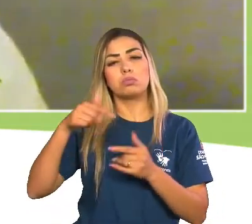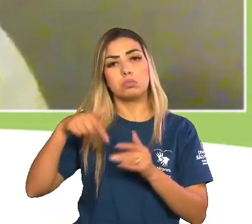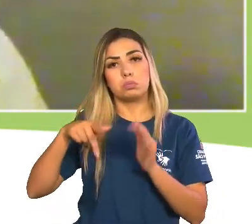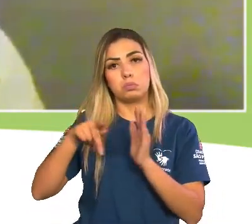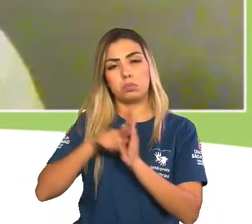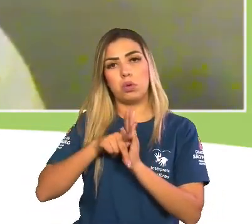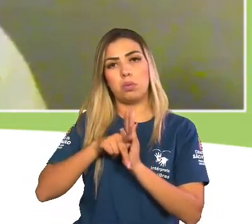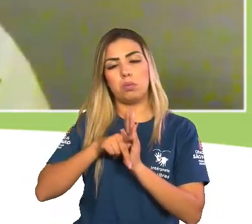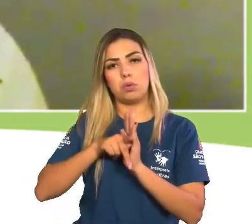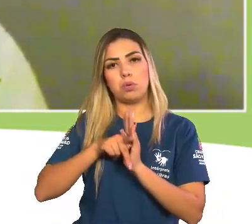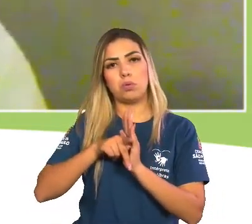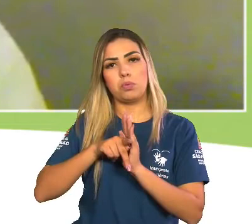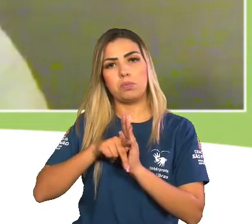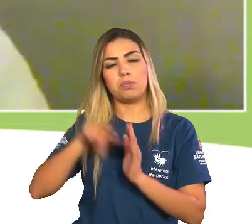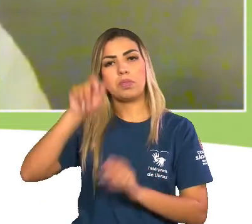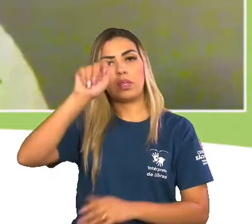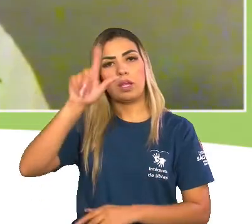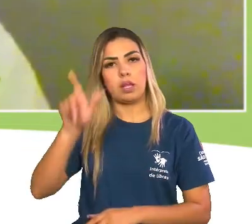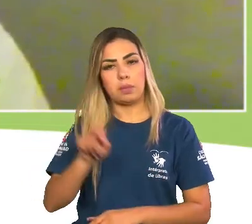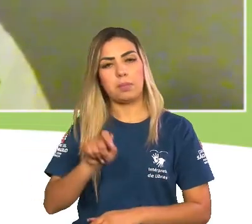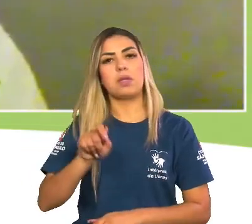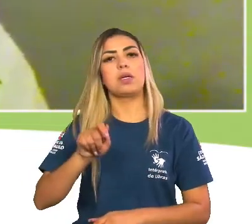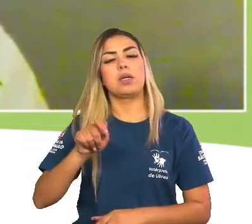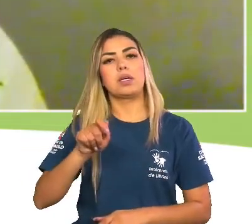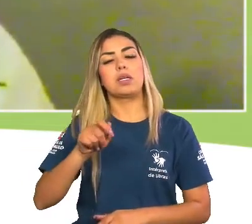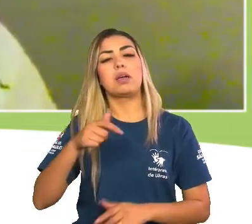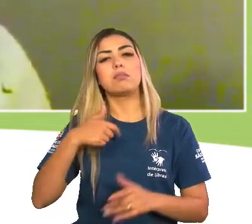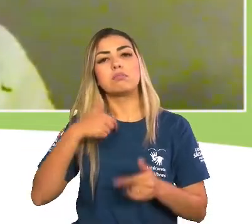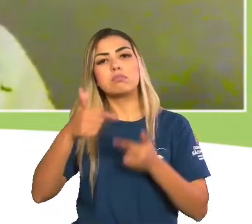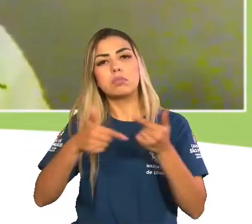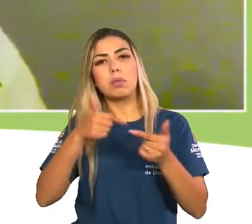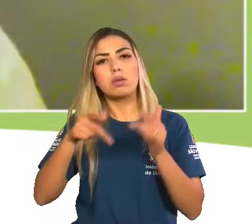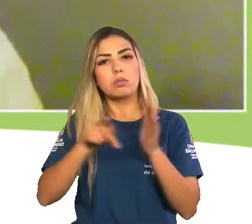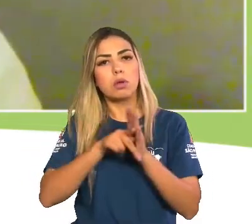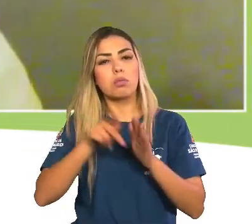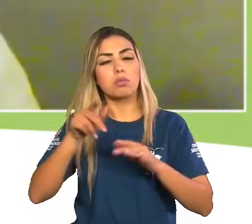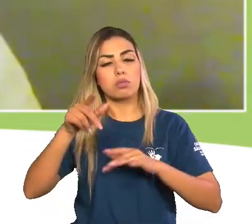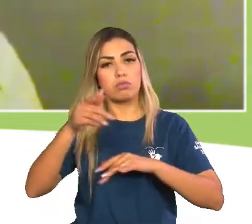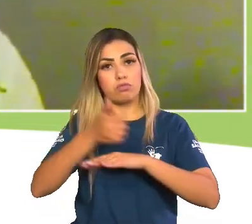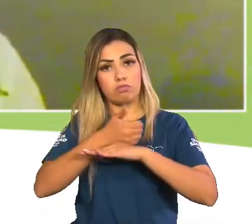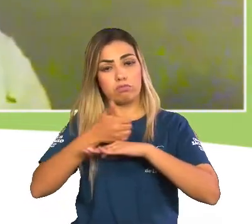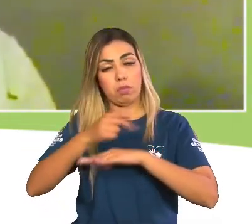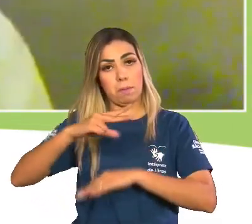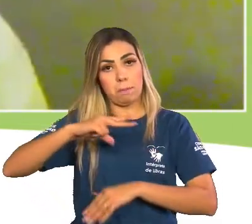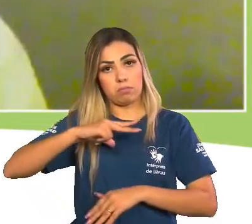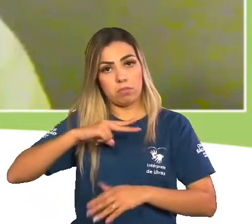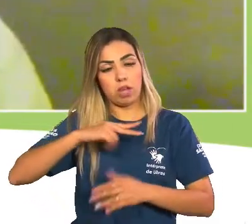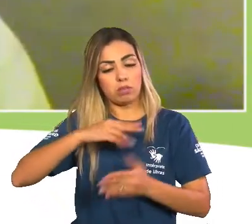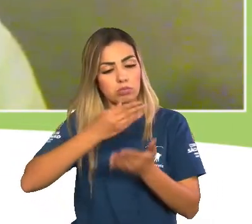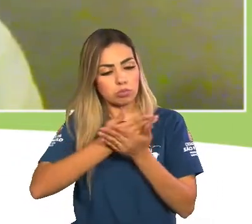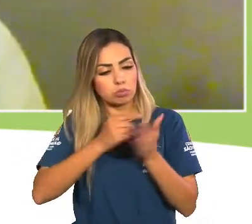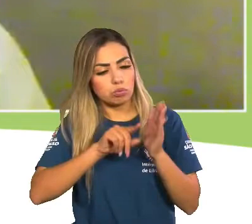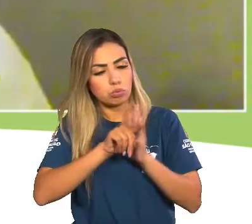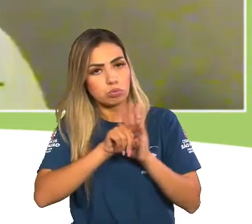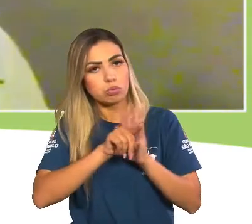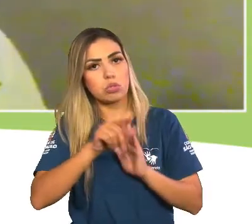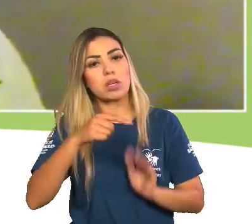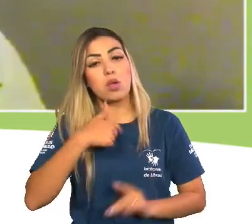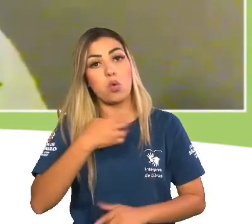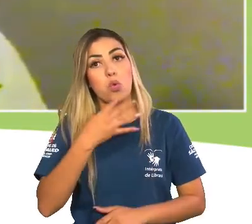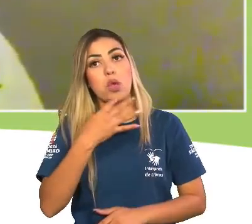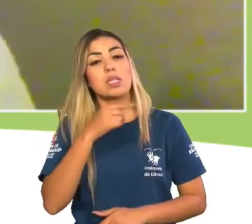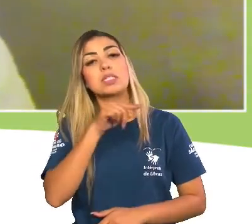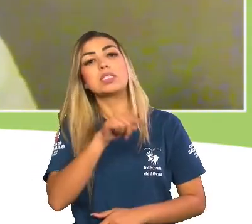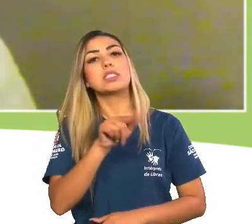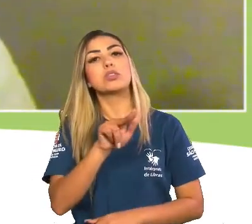Alemanha, trabalho numa companhia privada, uma farmacêutica companhia privada. Eu conheci o Gustavo